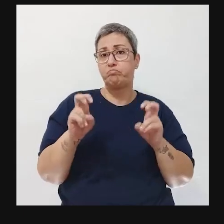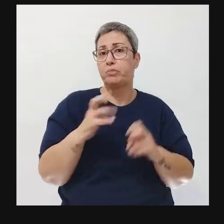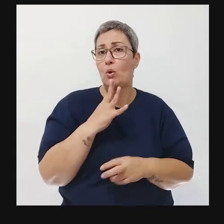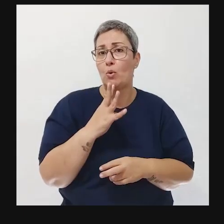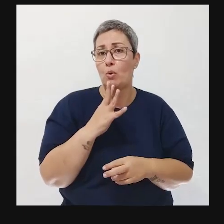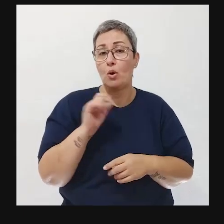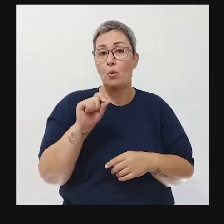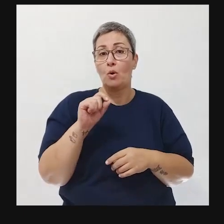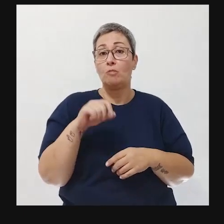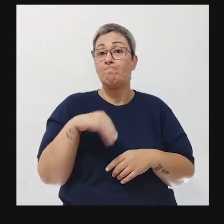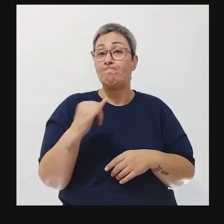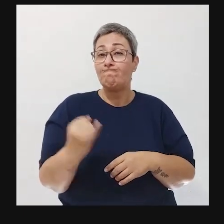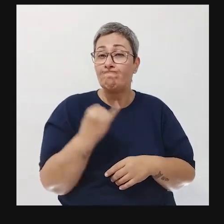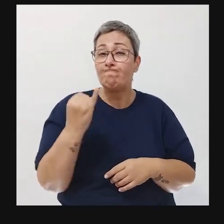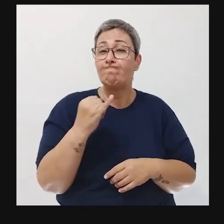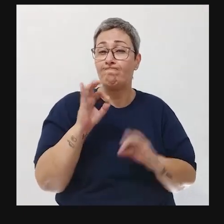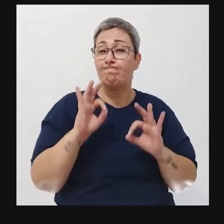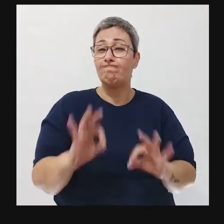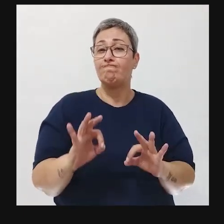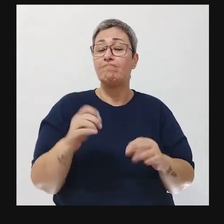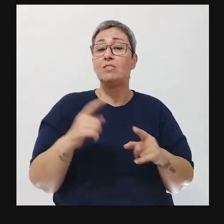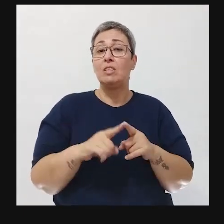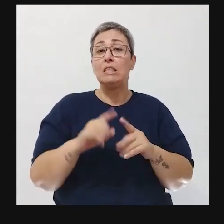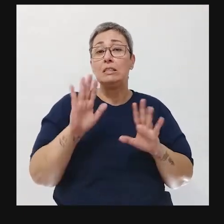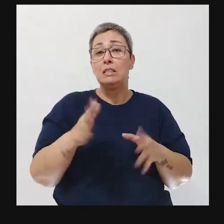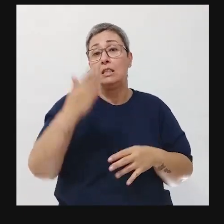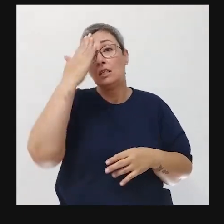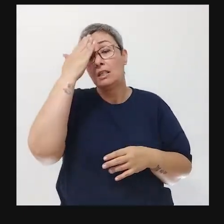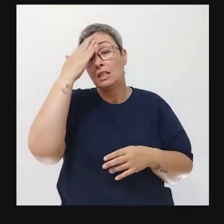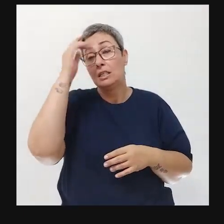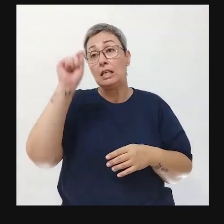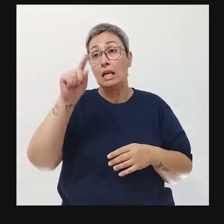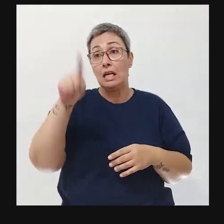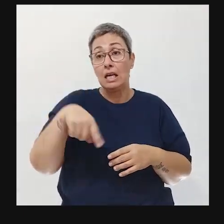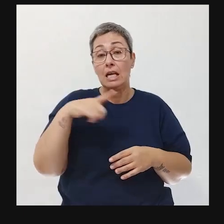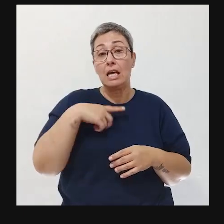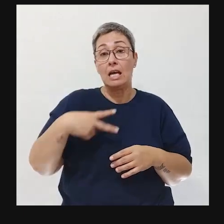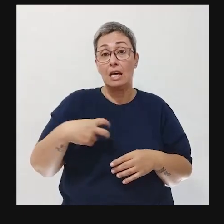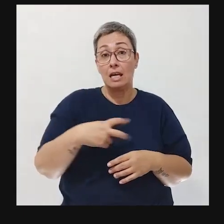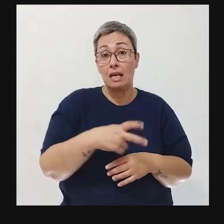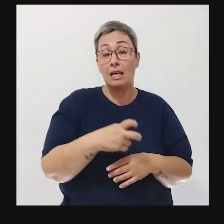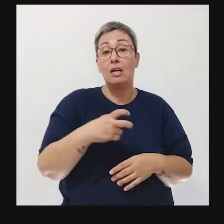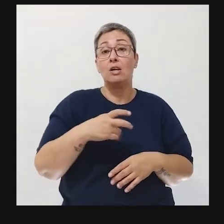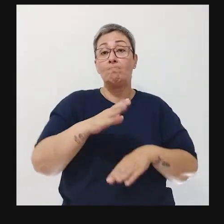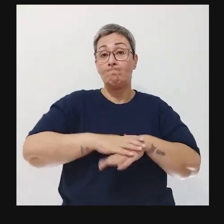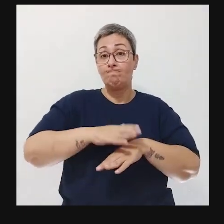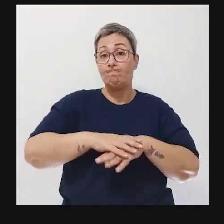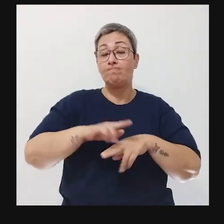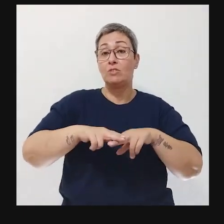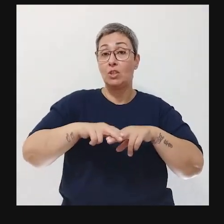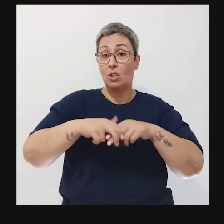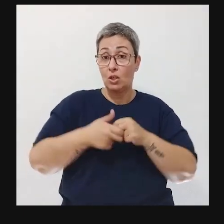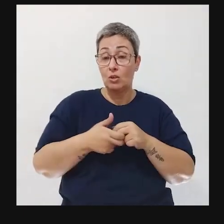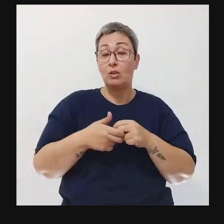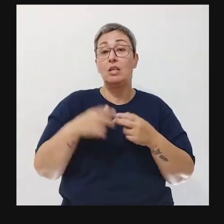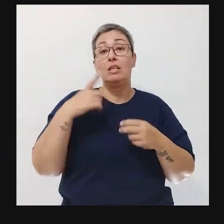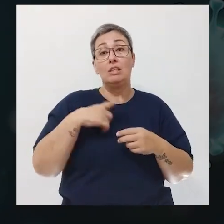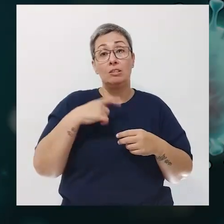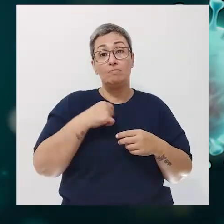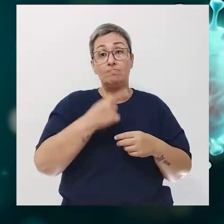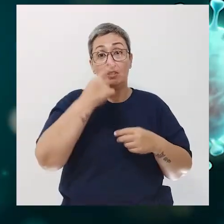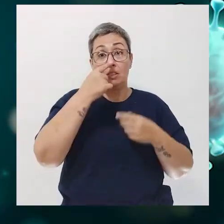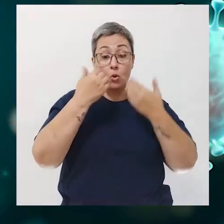chamado. O que realmente importa saber, ou já se sabe, é que esse vírus é causador de uma